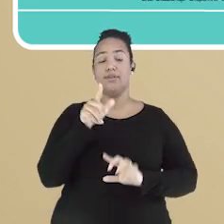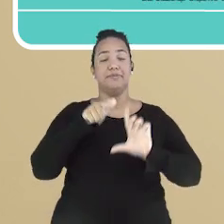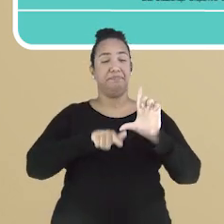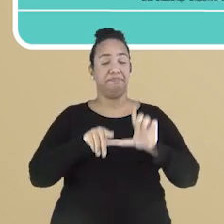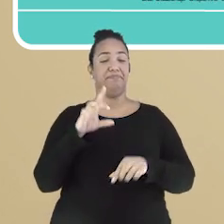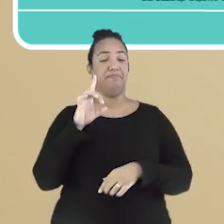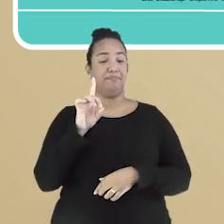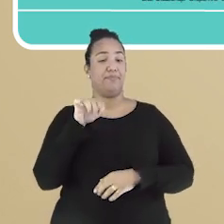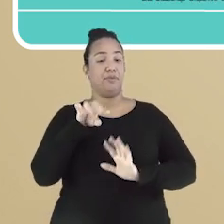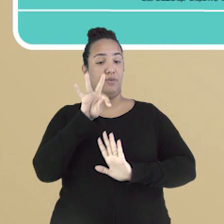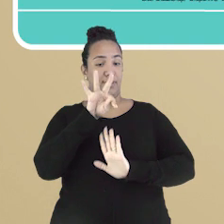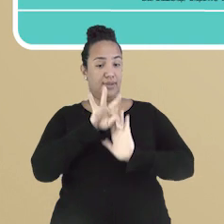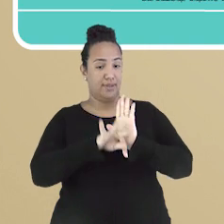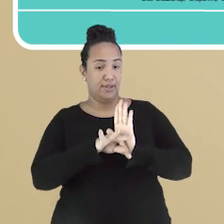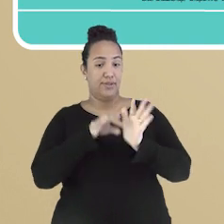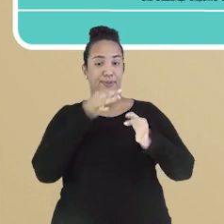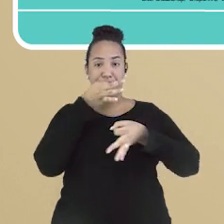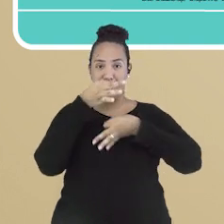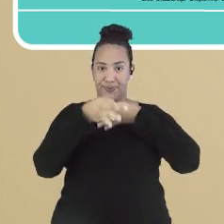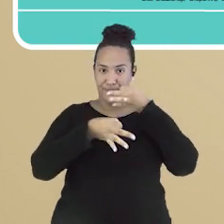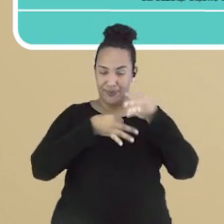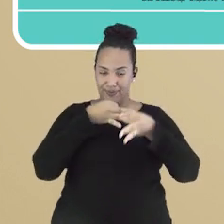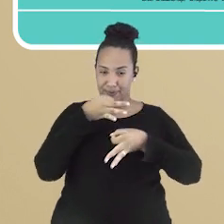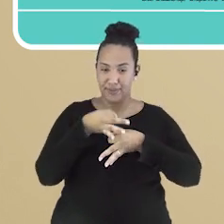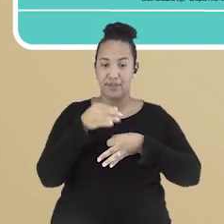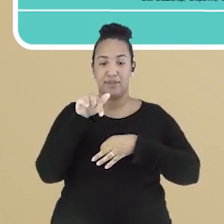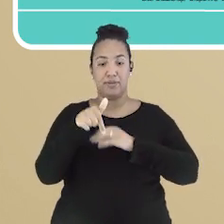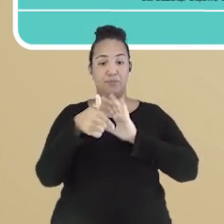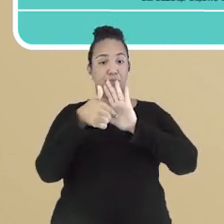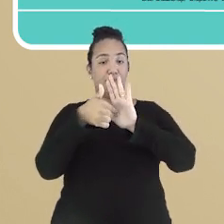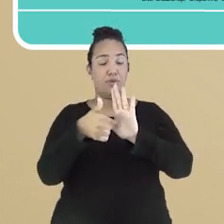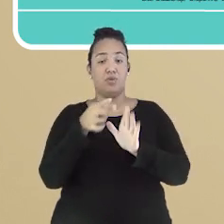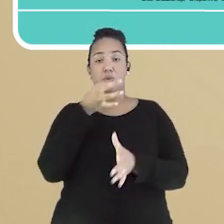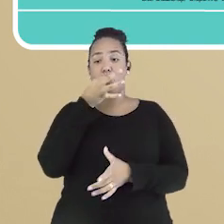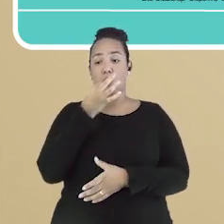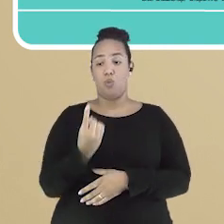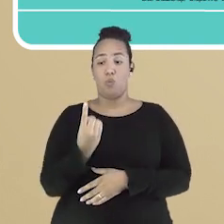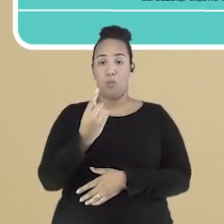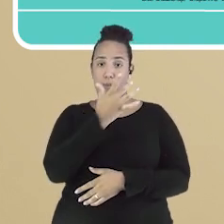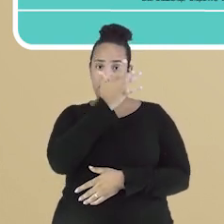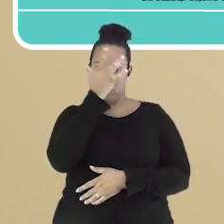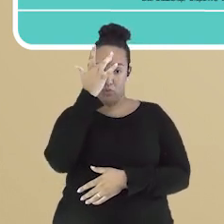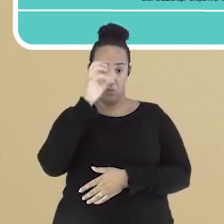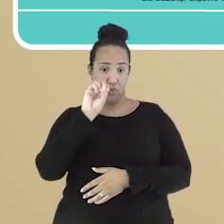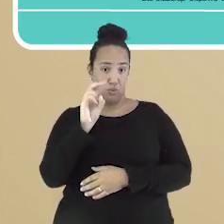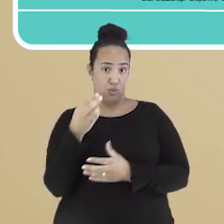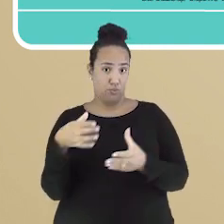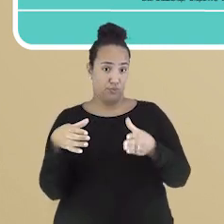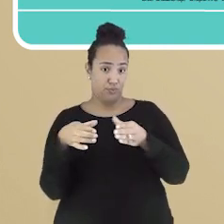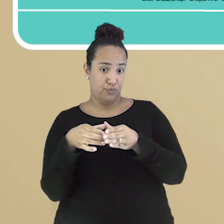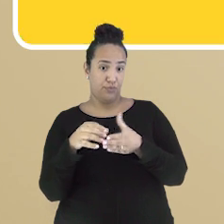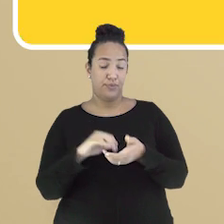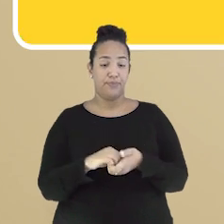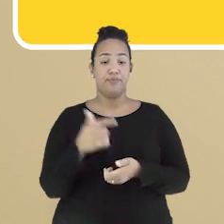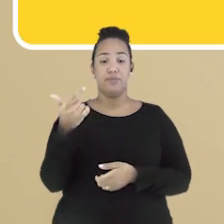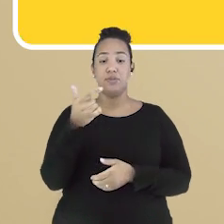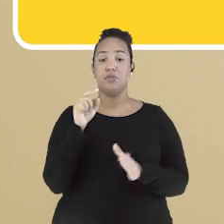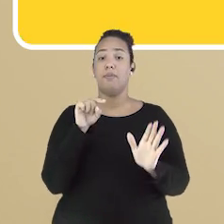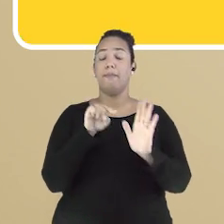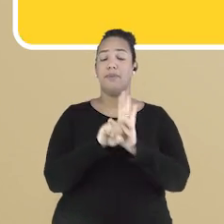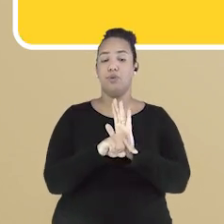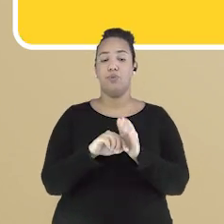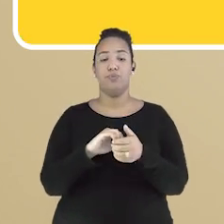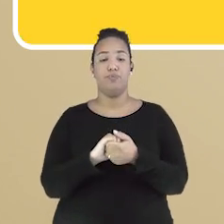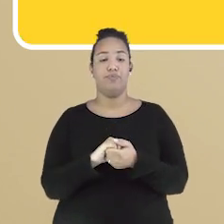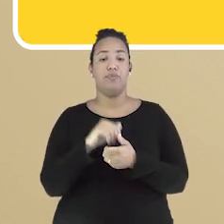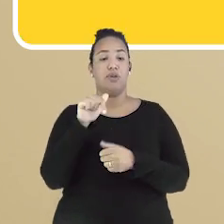Resposta da questão 1, letra D. É um texto dissertativo argumentativo que apresenta a opinião de uma pessoa ou um grupo.